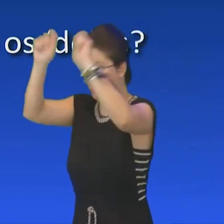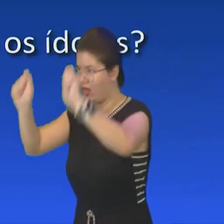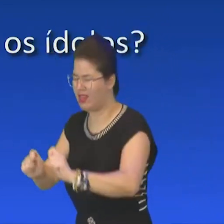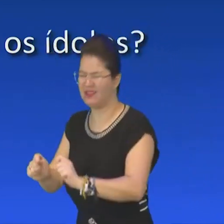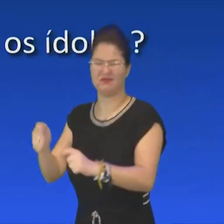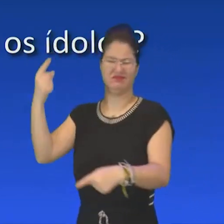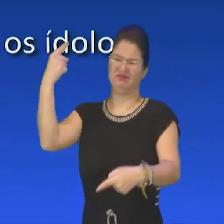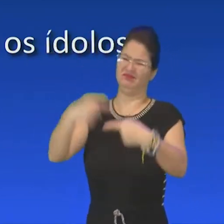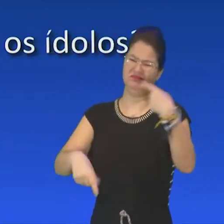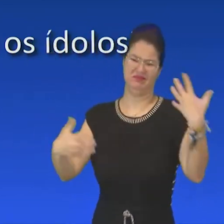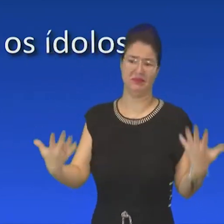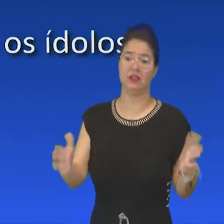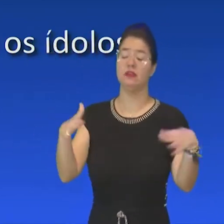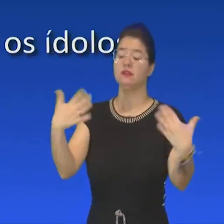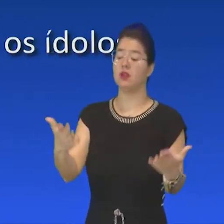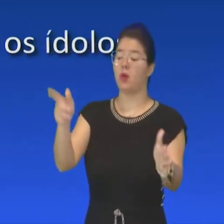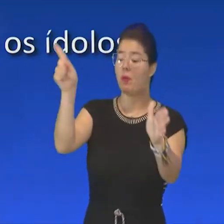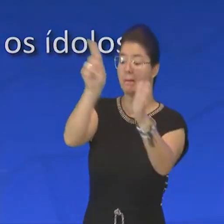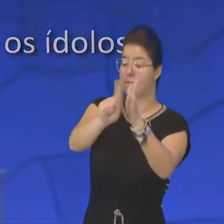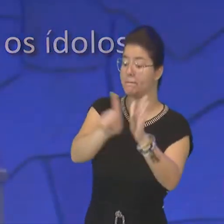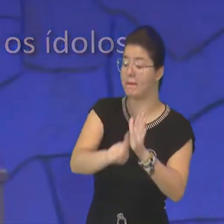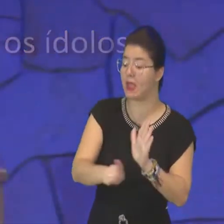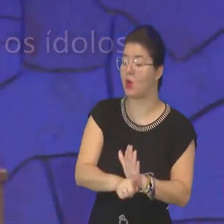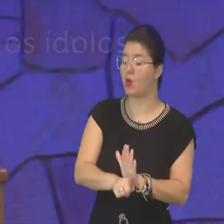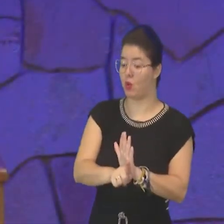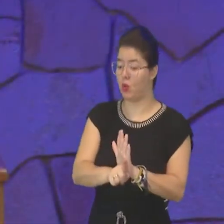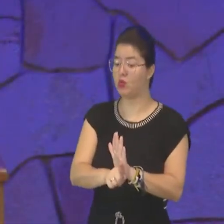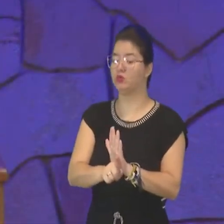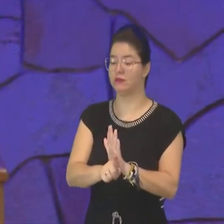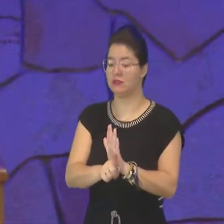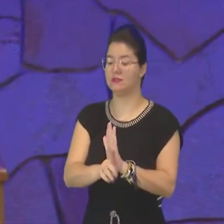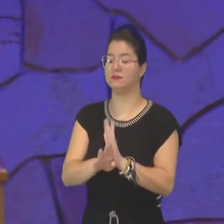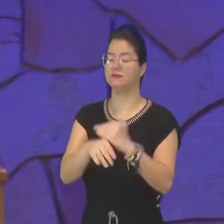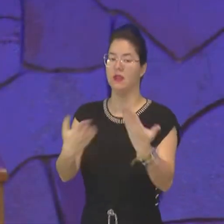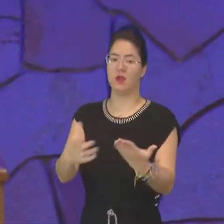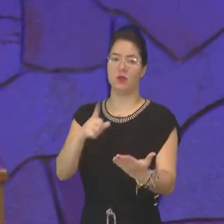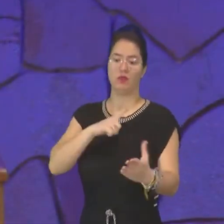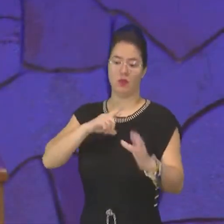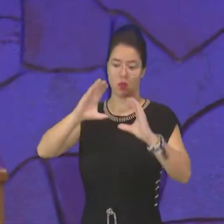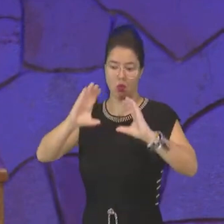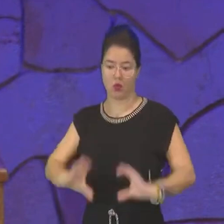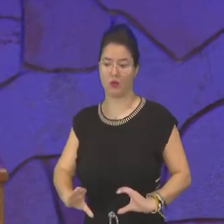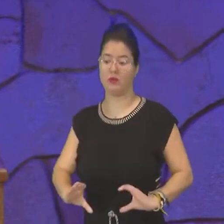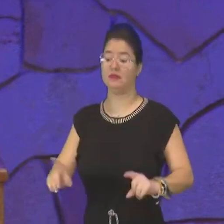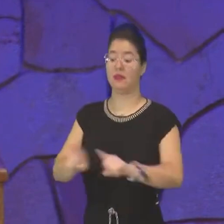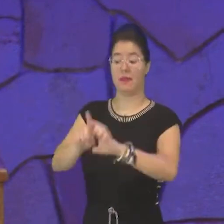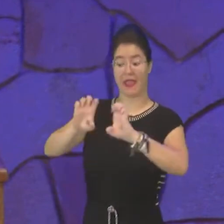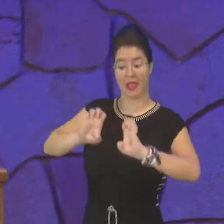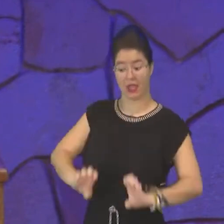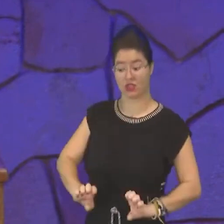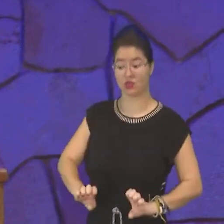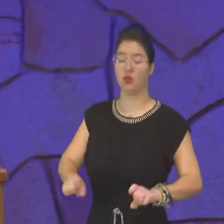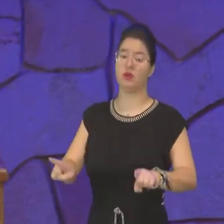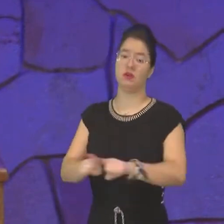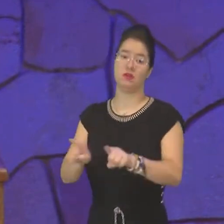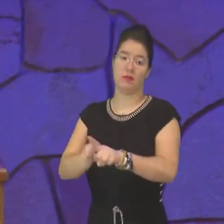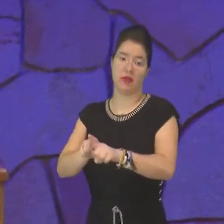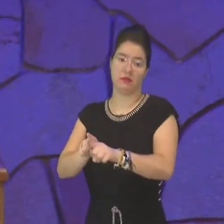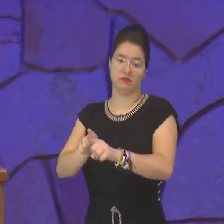dentro destas perguntas nós temos uma pergunta com conteúdo comportamental, com conteúdo ético, com conteúdo